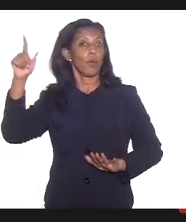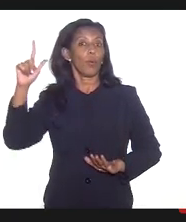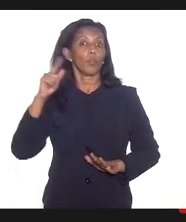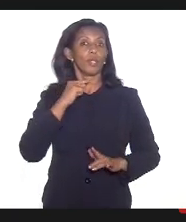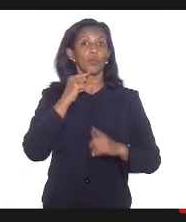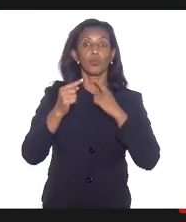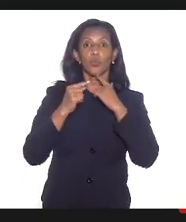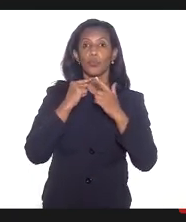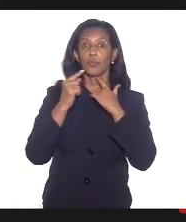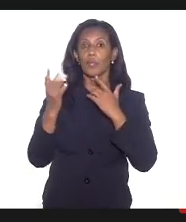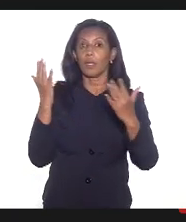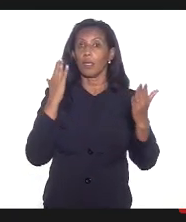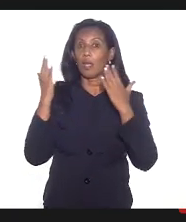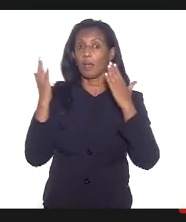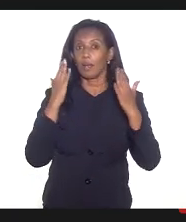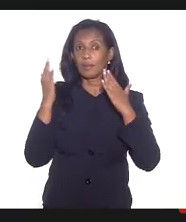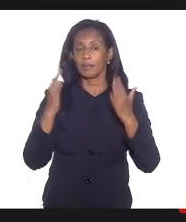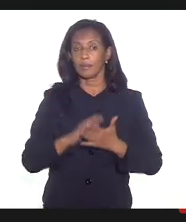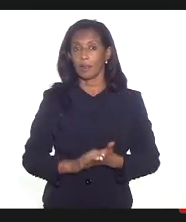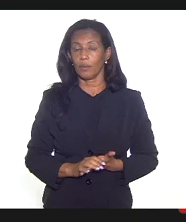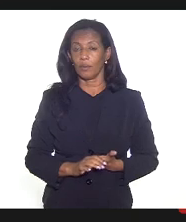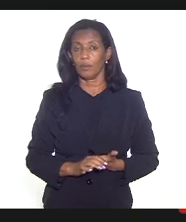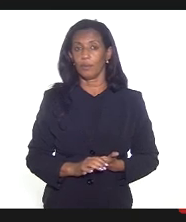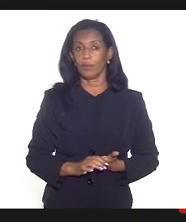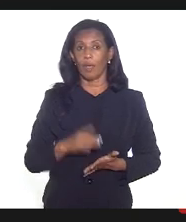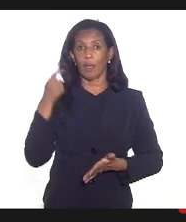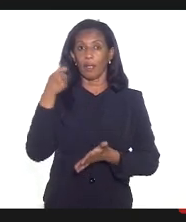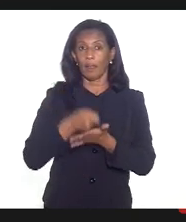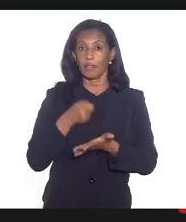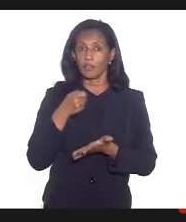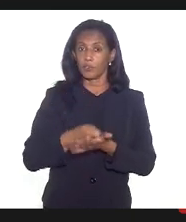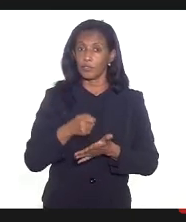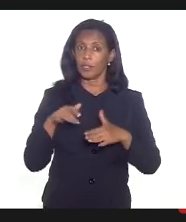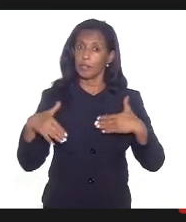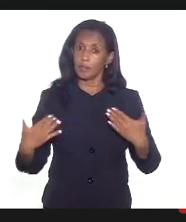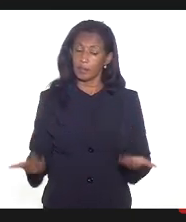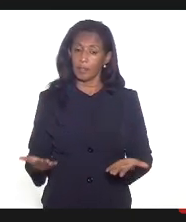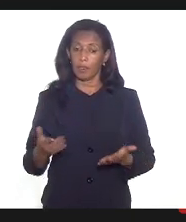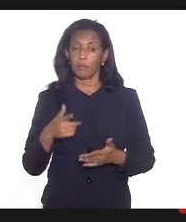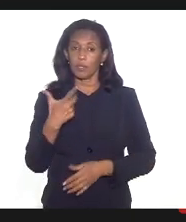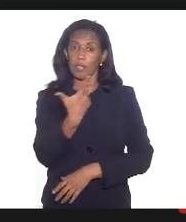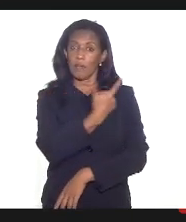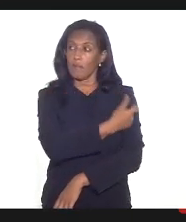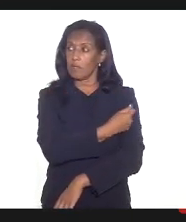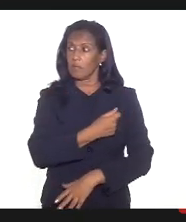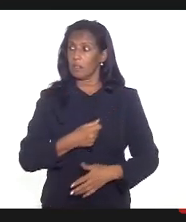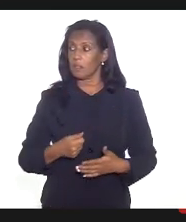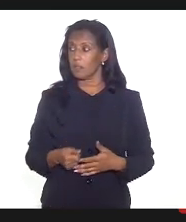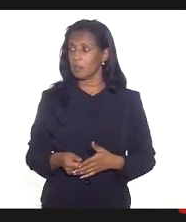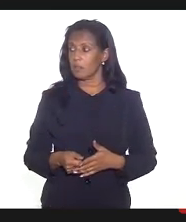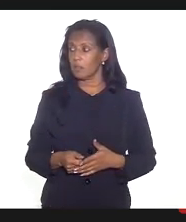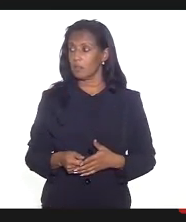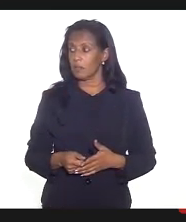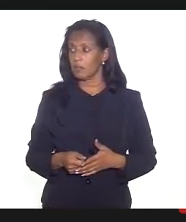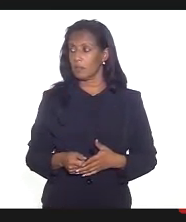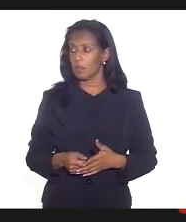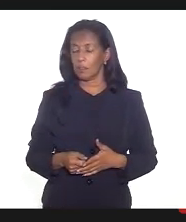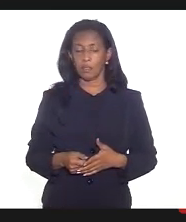dúvida é em relação à a garantia então dessas vacinas para primeira